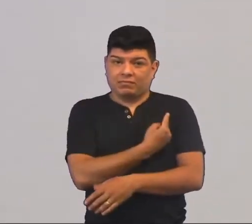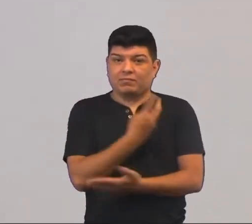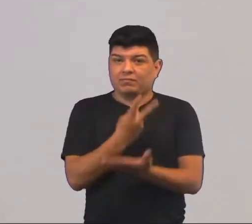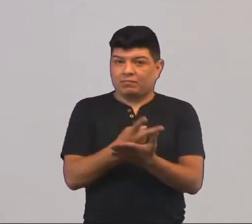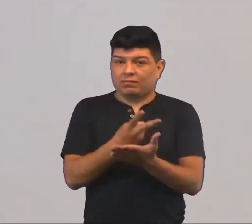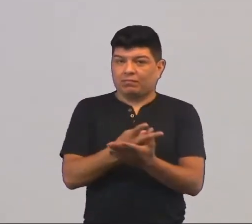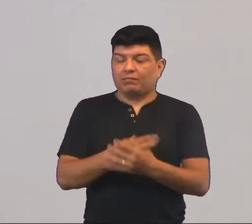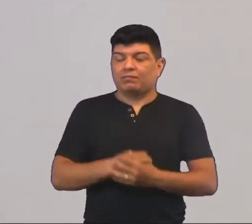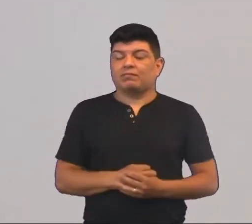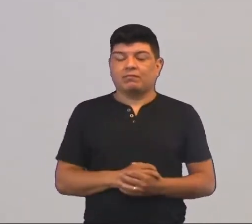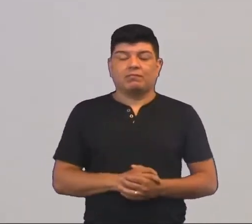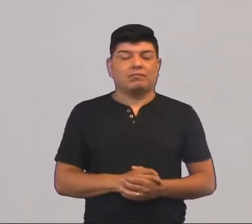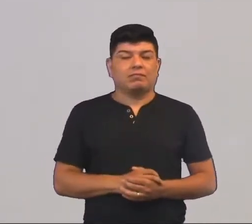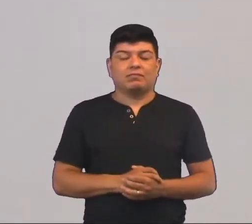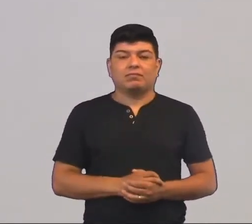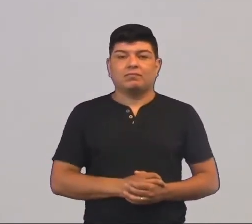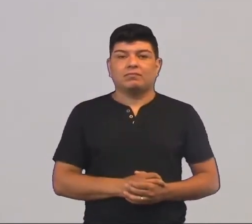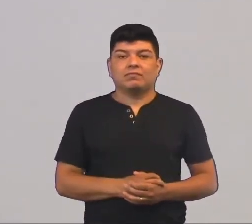tempo todo.